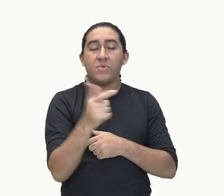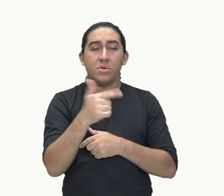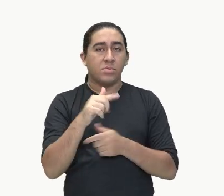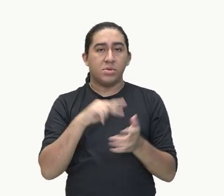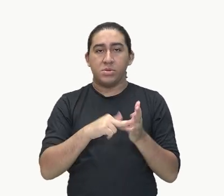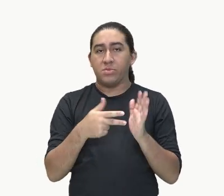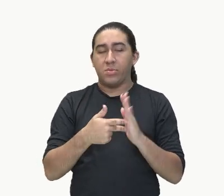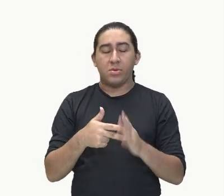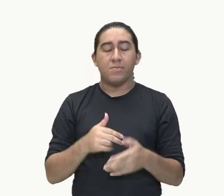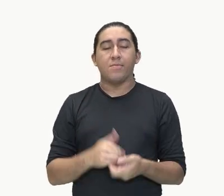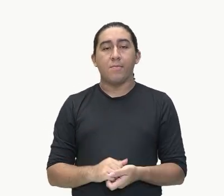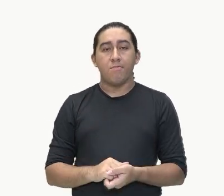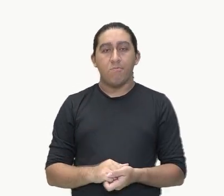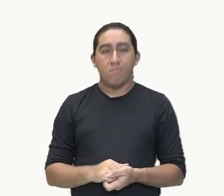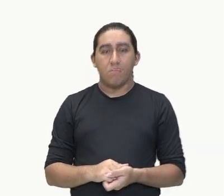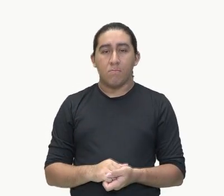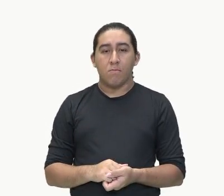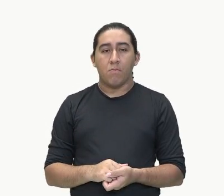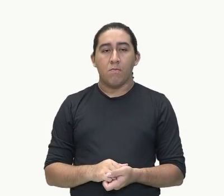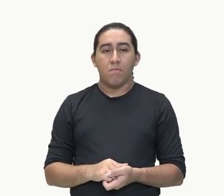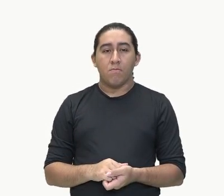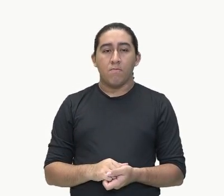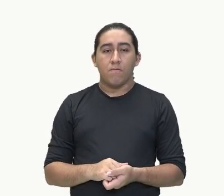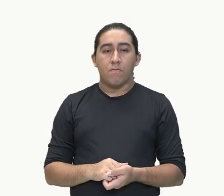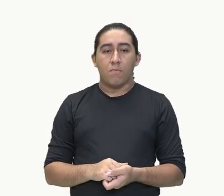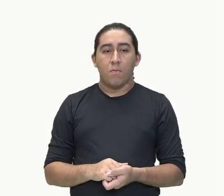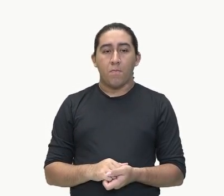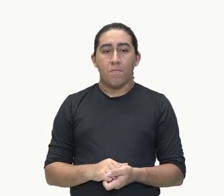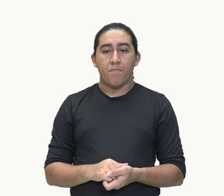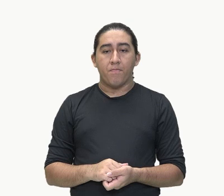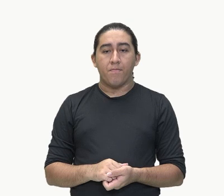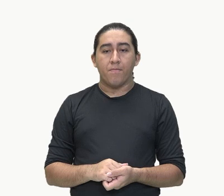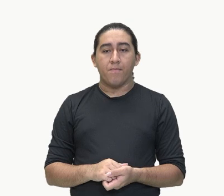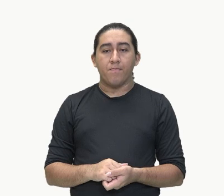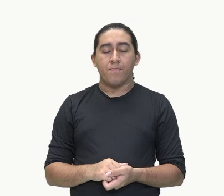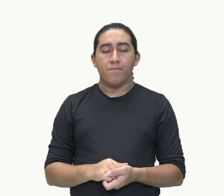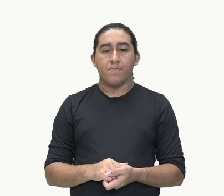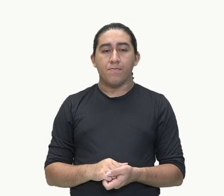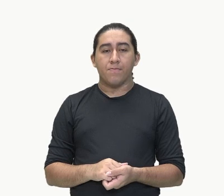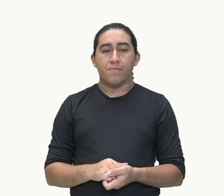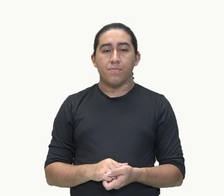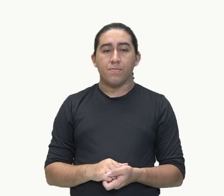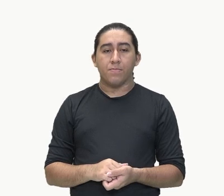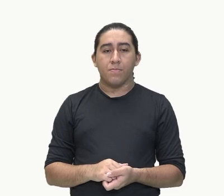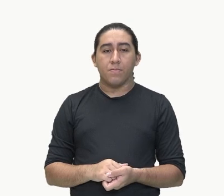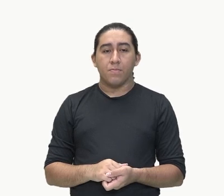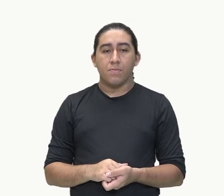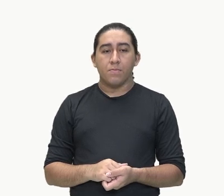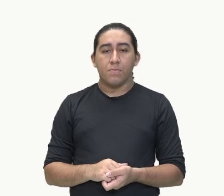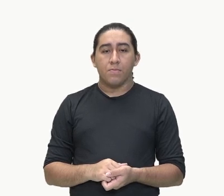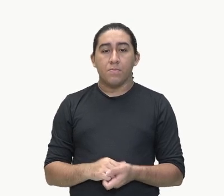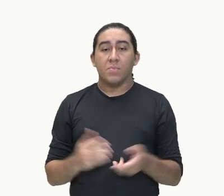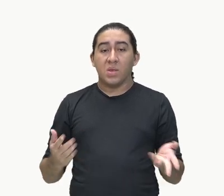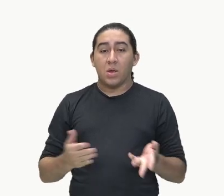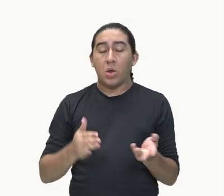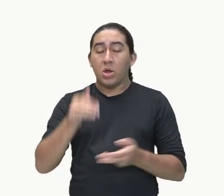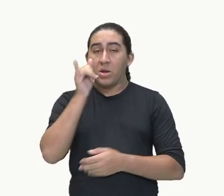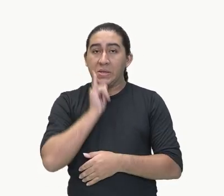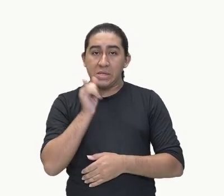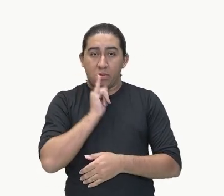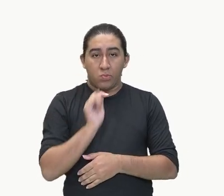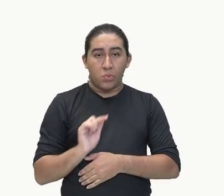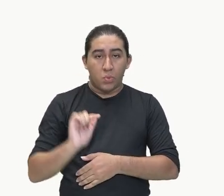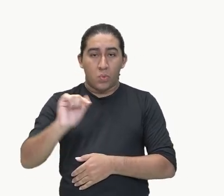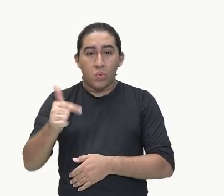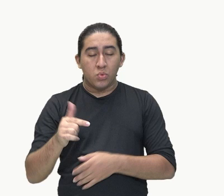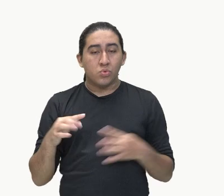né, sentido algum. Aí agora a gente vai ver todos os exemplos, só de prefixo, só de